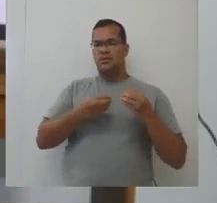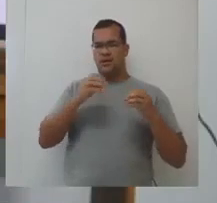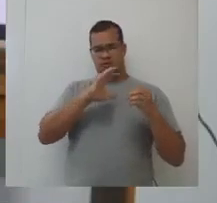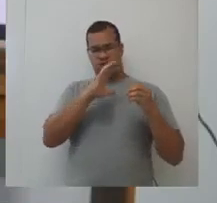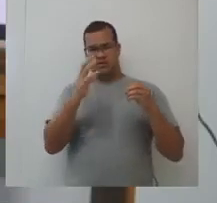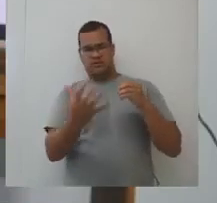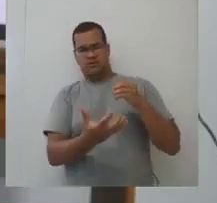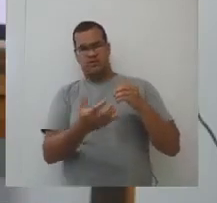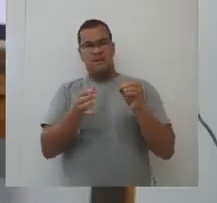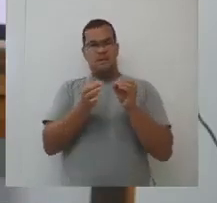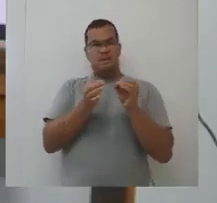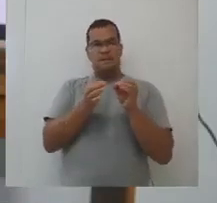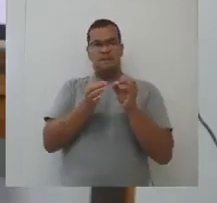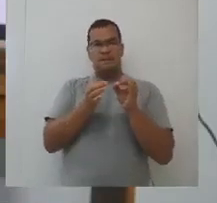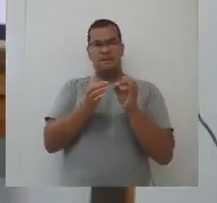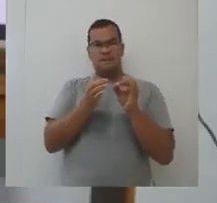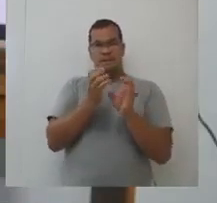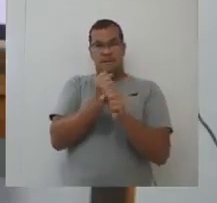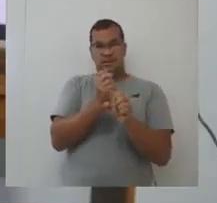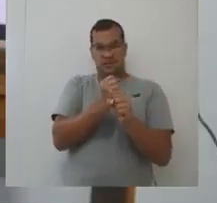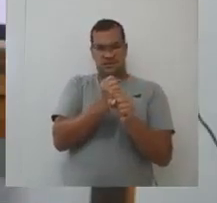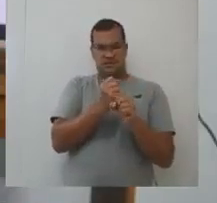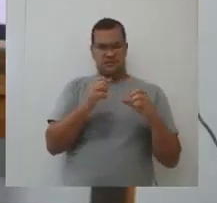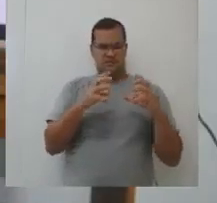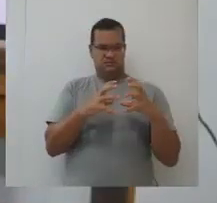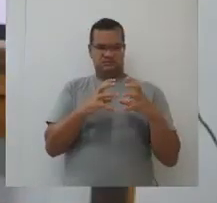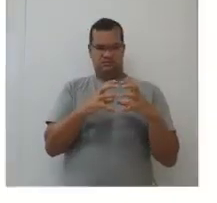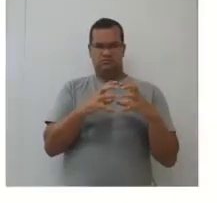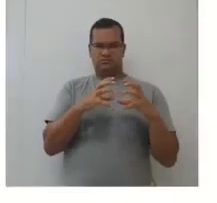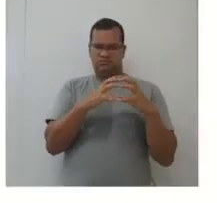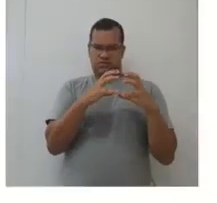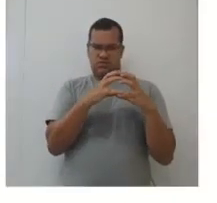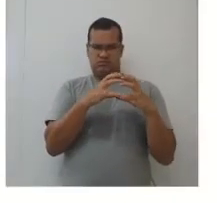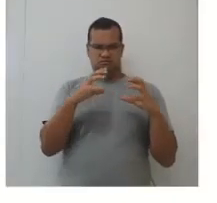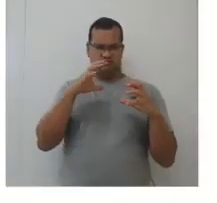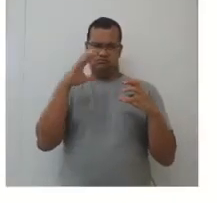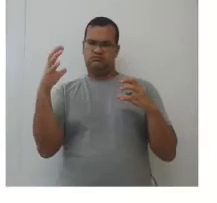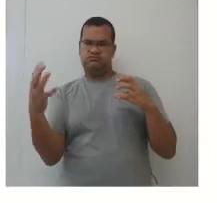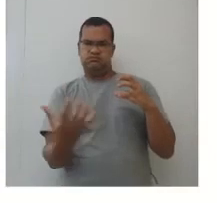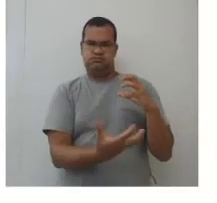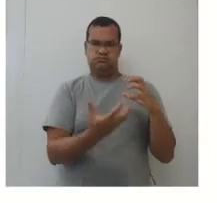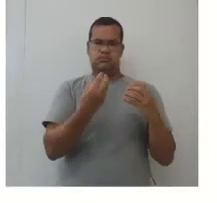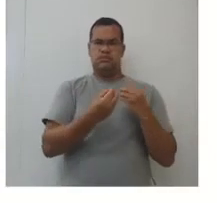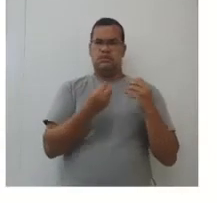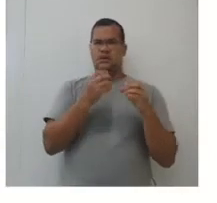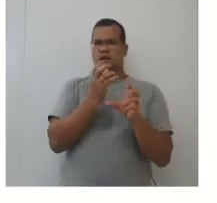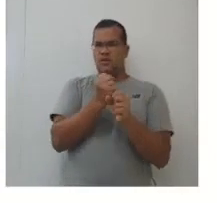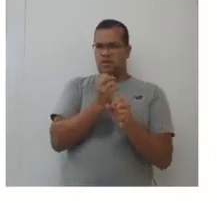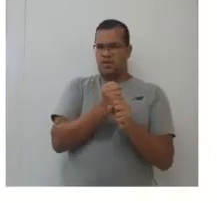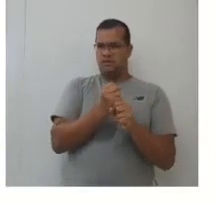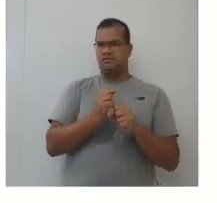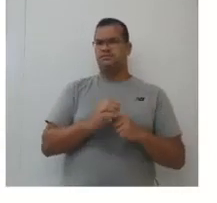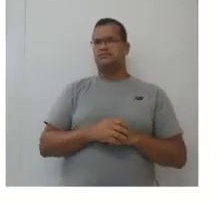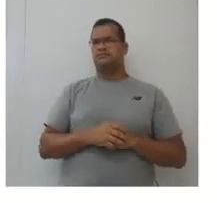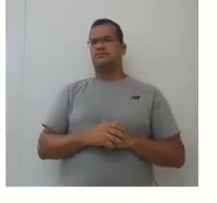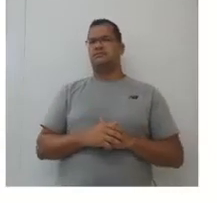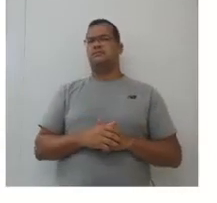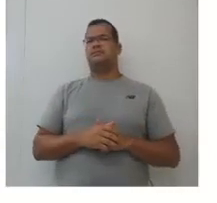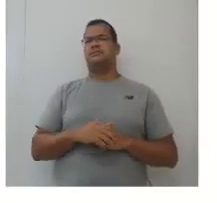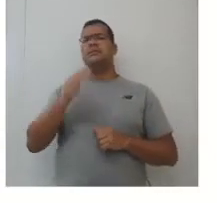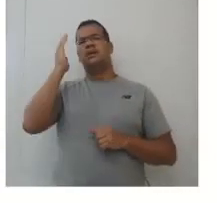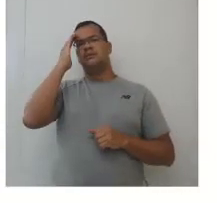Agora a finalidade é a gente medir, é a gente mensurar esse campo elétrico. Primeiro entender que o campo elétrico é